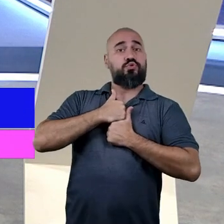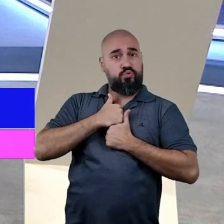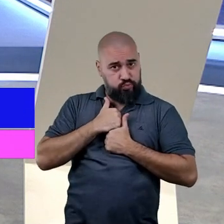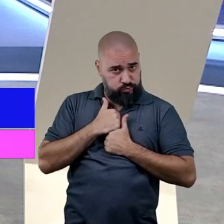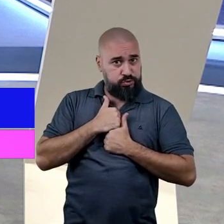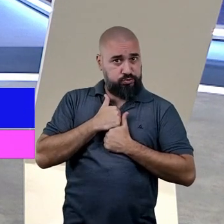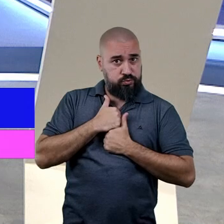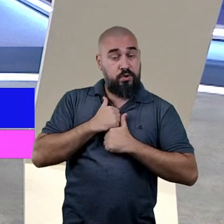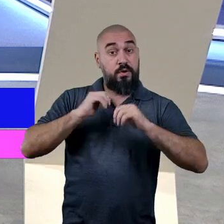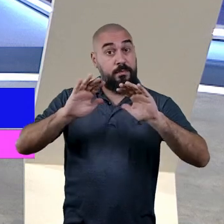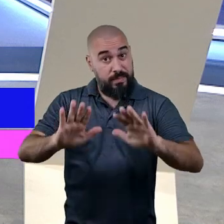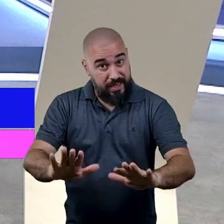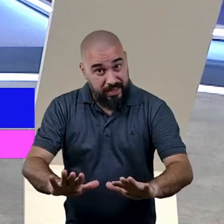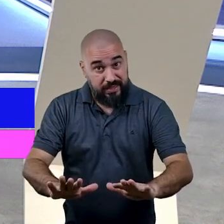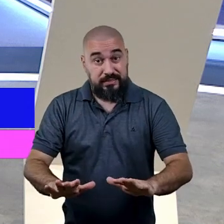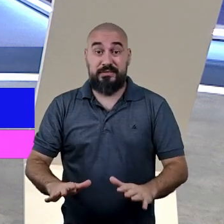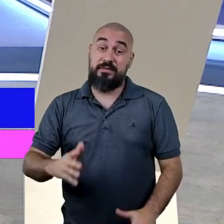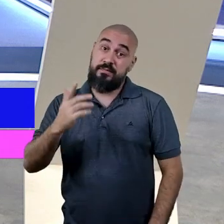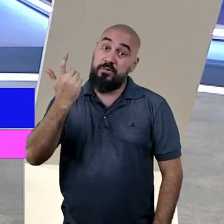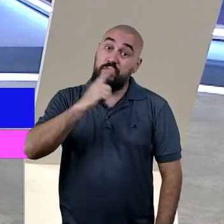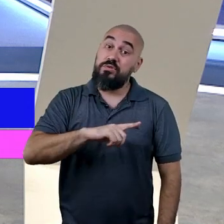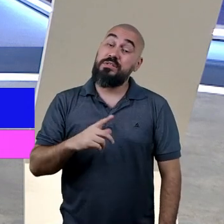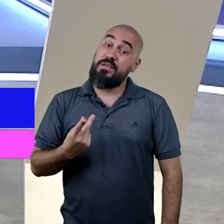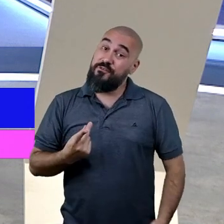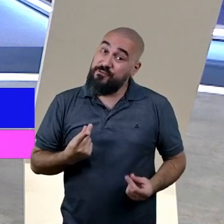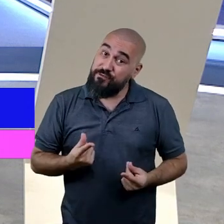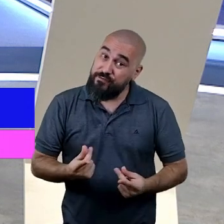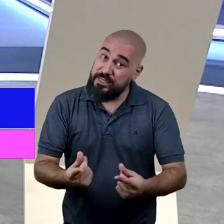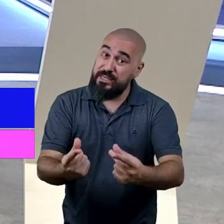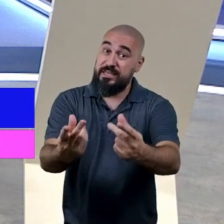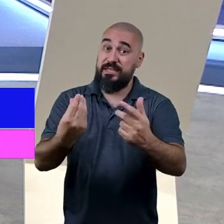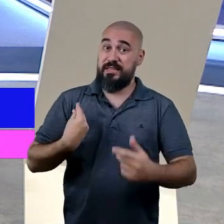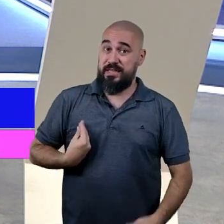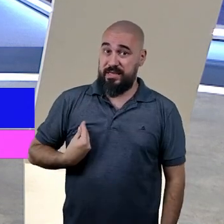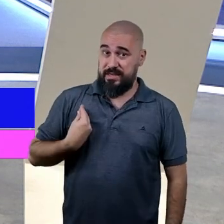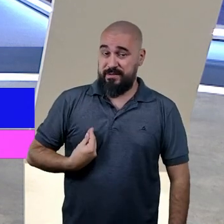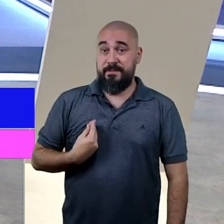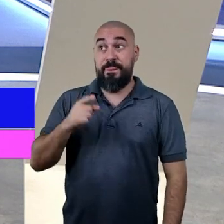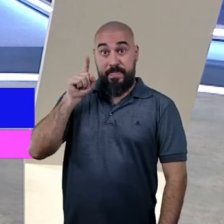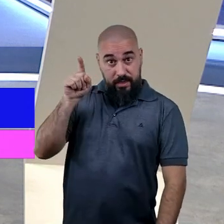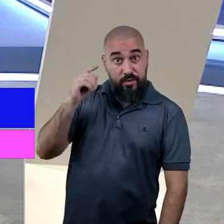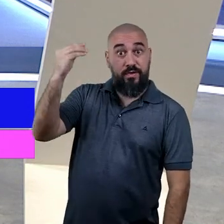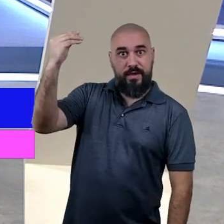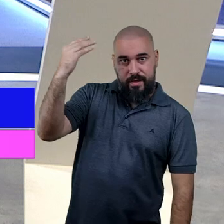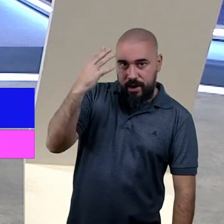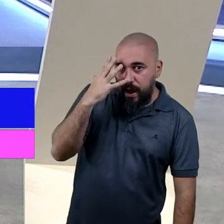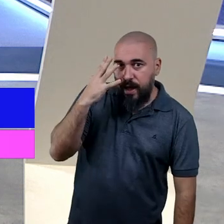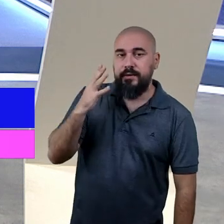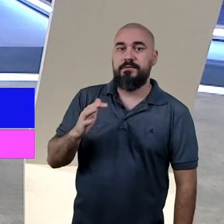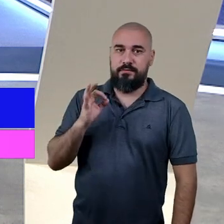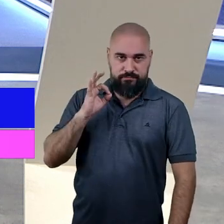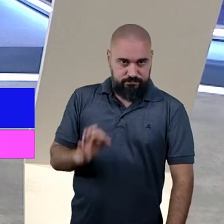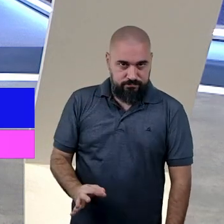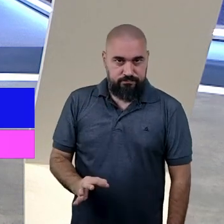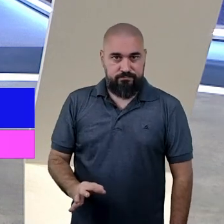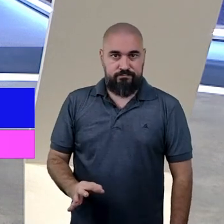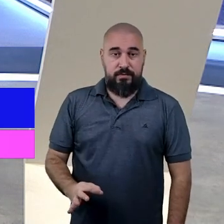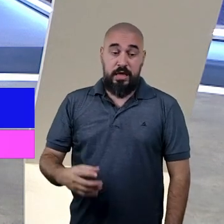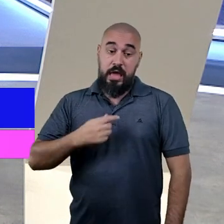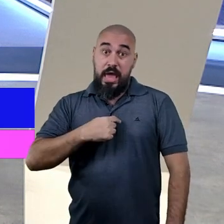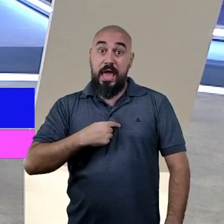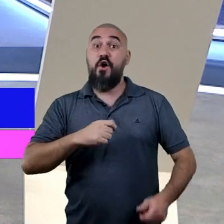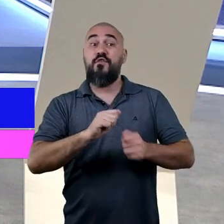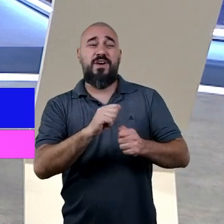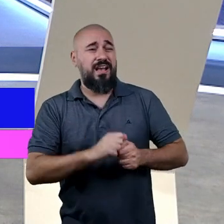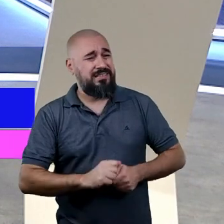pecado, mas para que eu tenha a vida eterna. E isso é fruto da graça. Não existe nada que eu